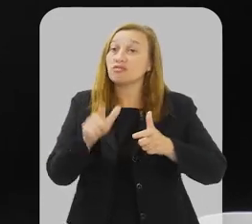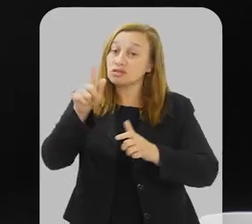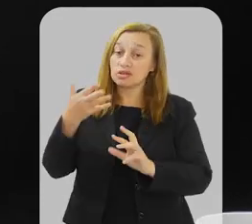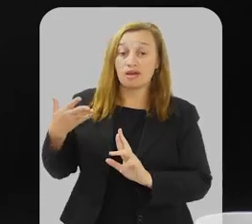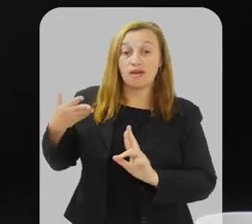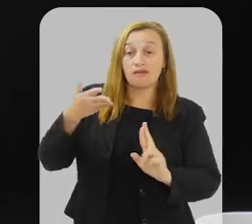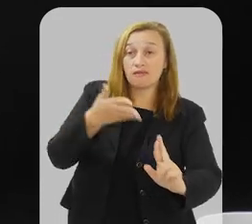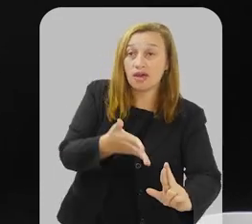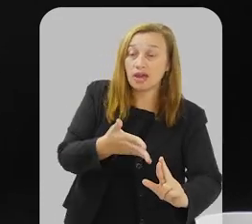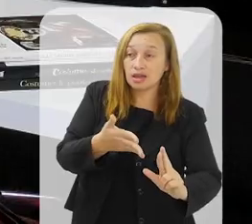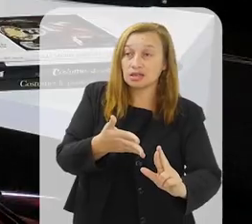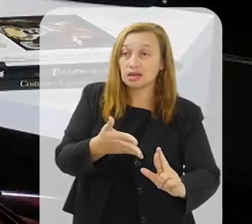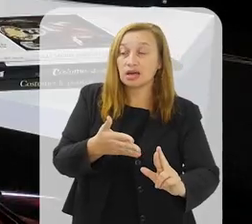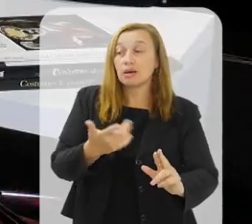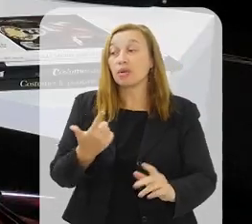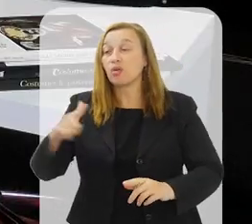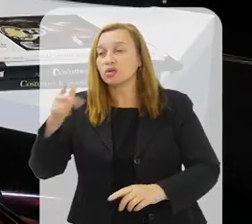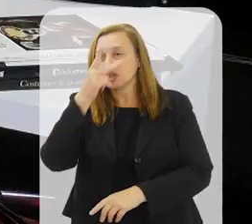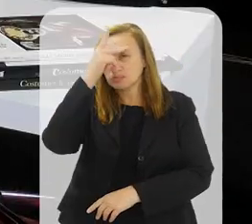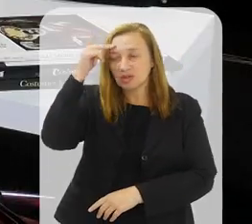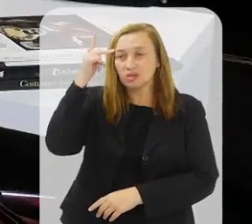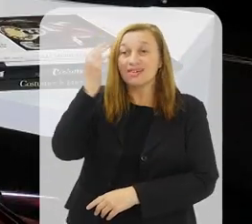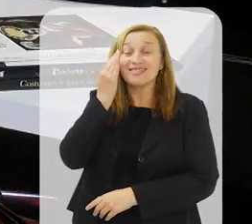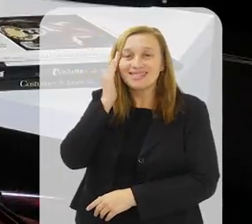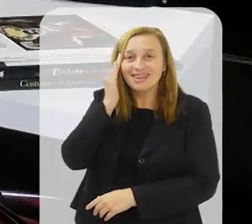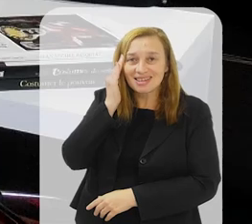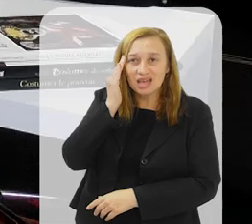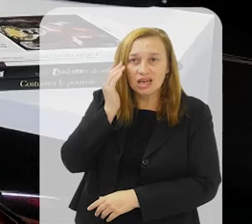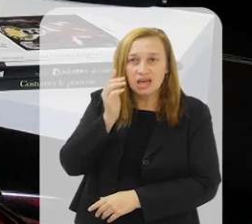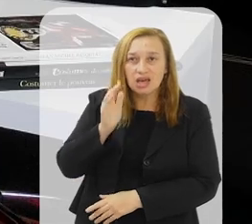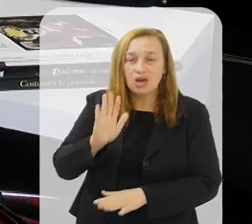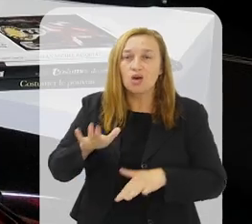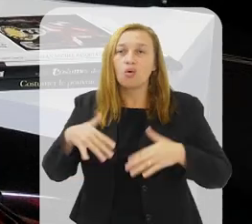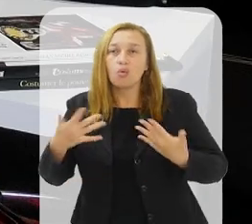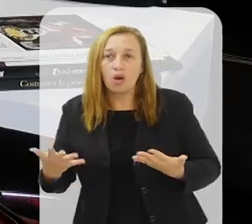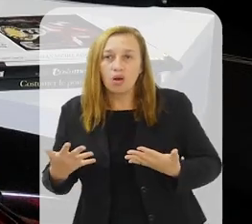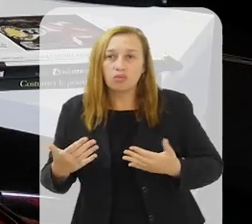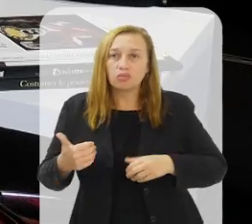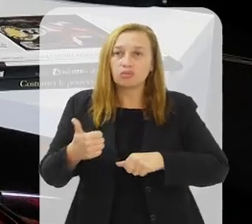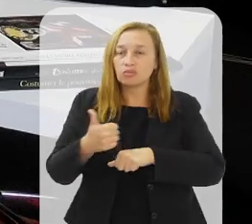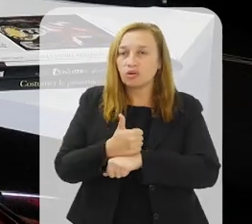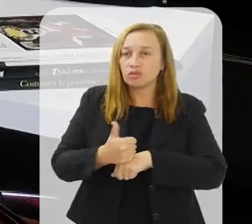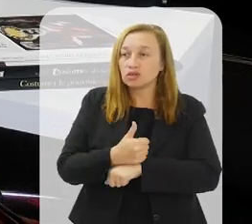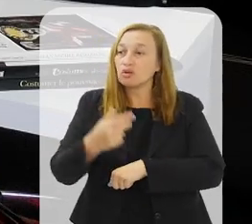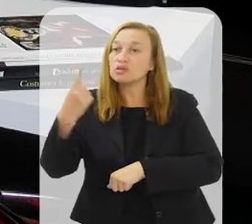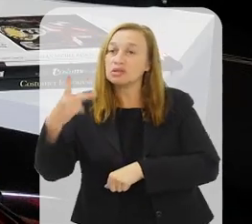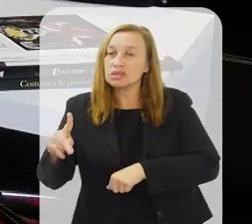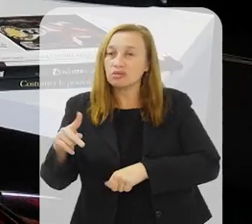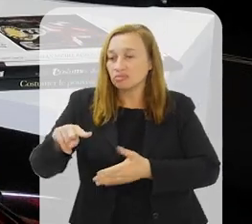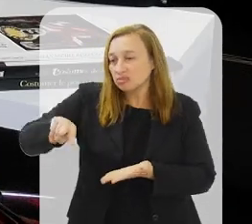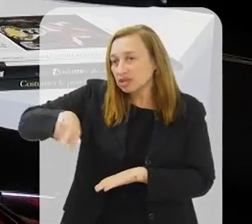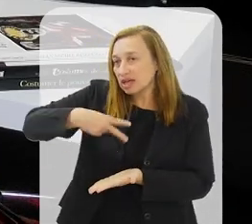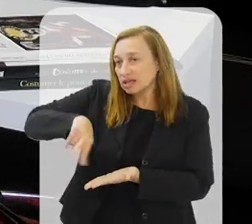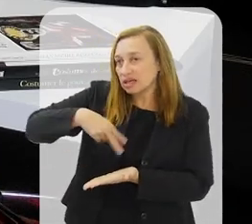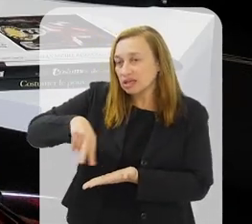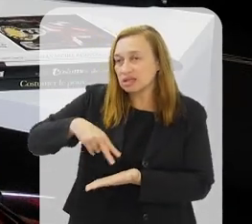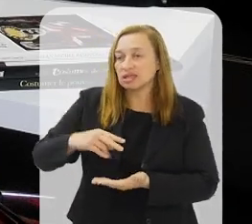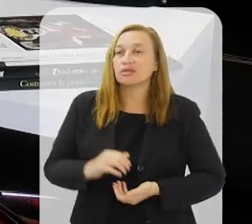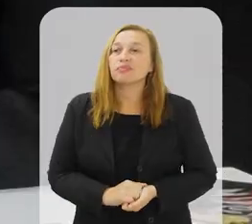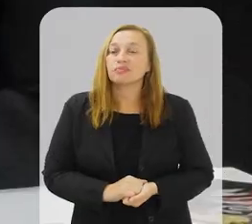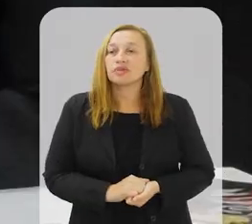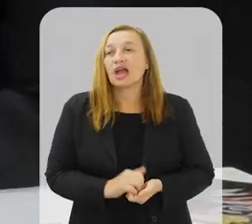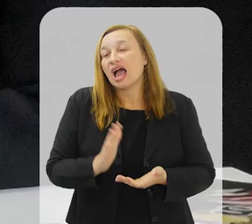futuros diretores artísticos entendam O que é essa essa função né especificamente do corpo da dança